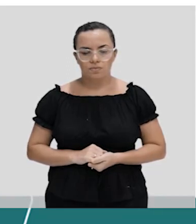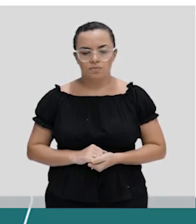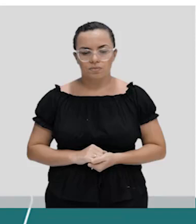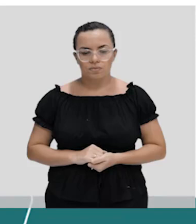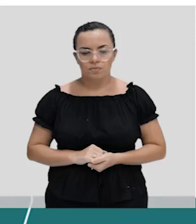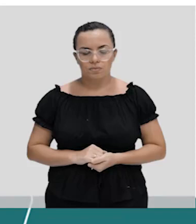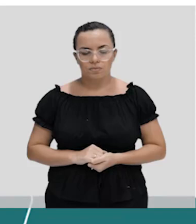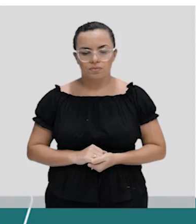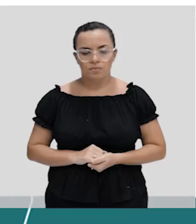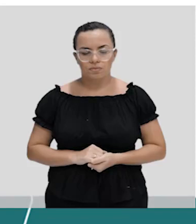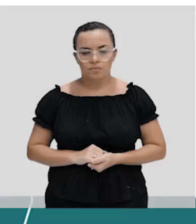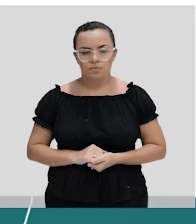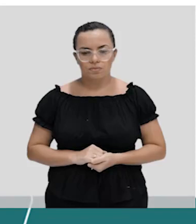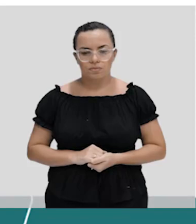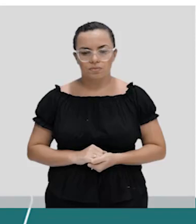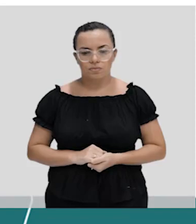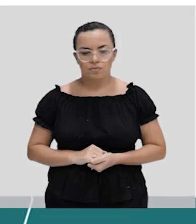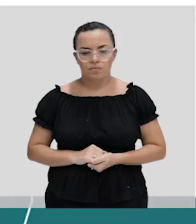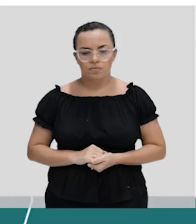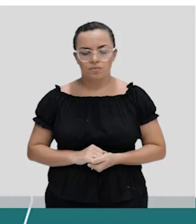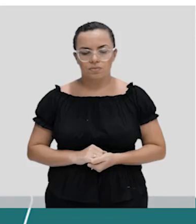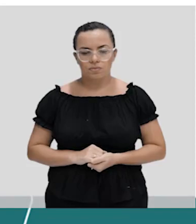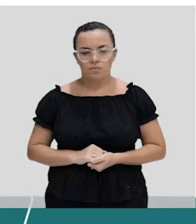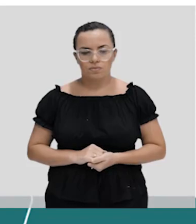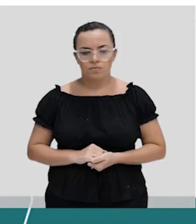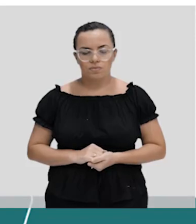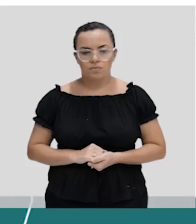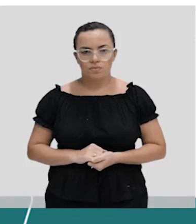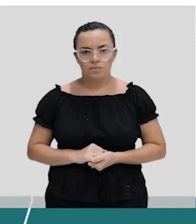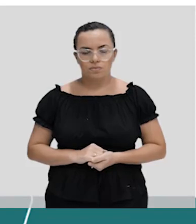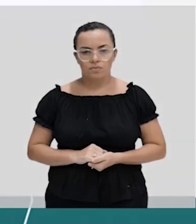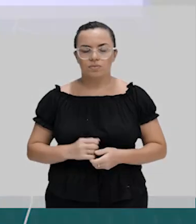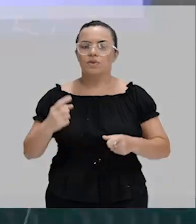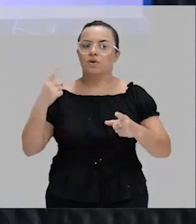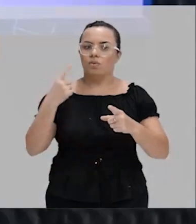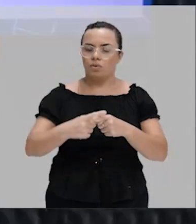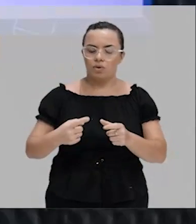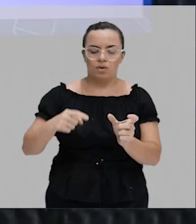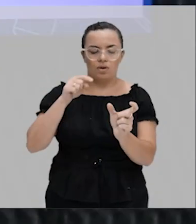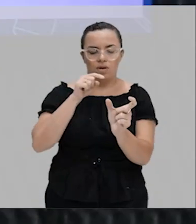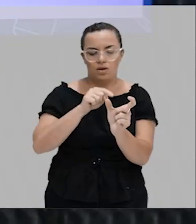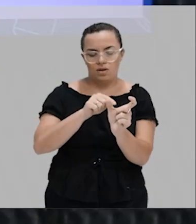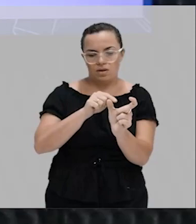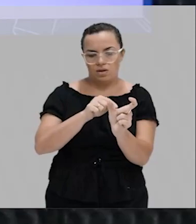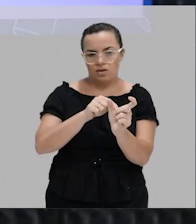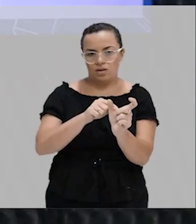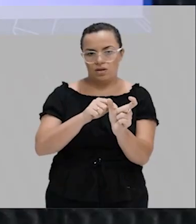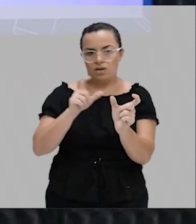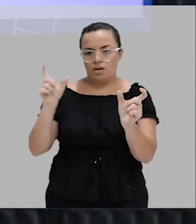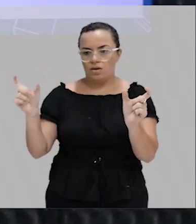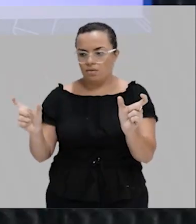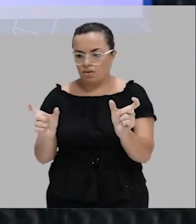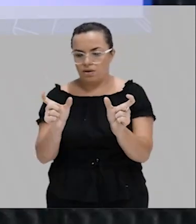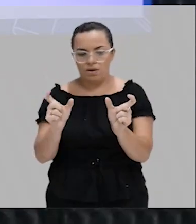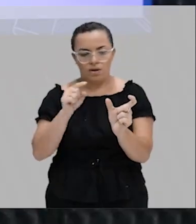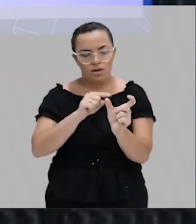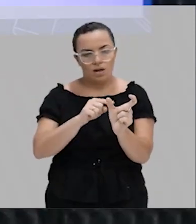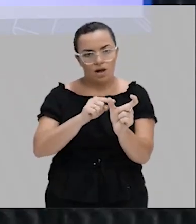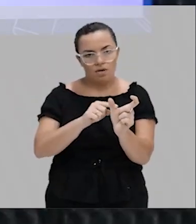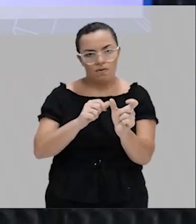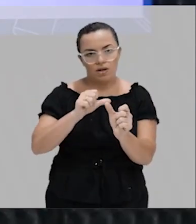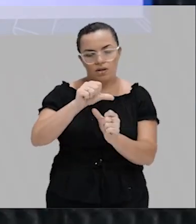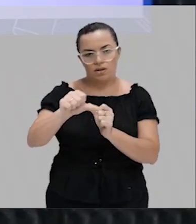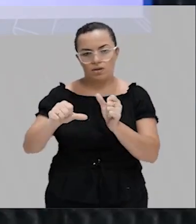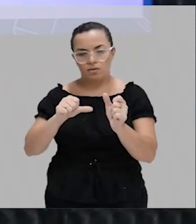família. Banana, prata, bananas, prata. Porque um é determinante do outro, tá? O primeiro